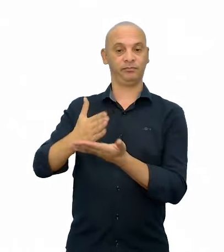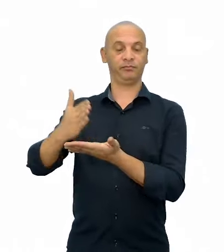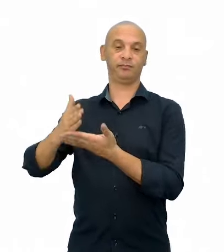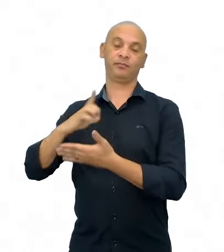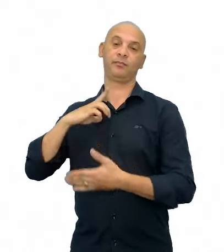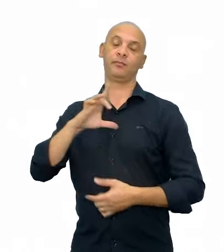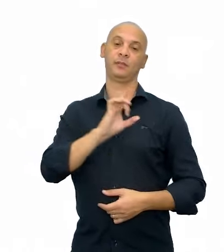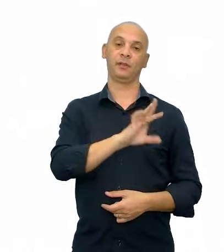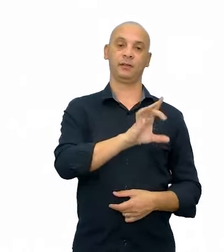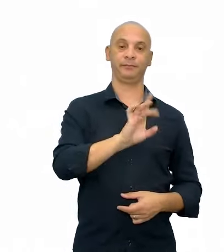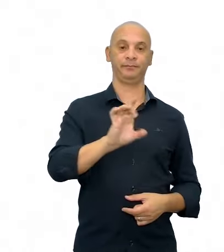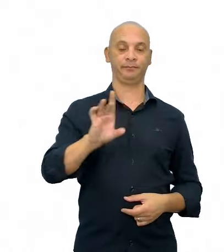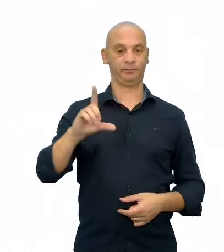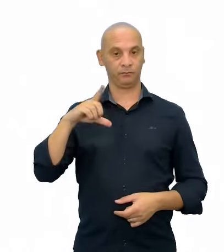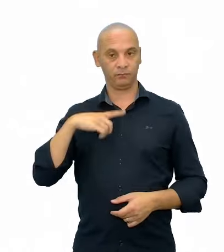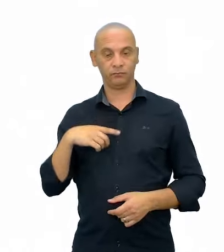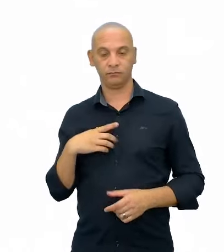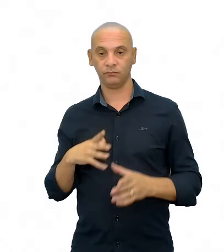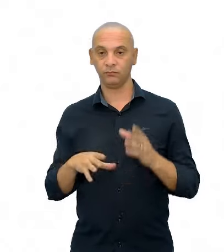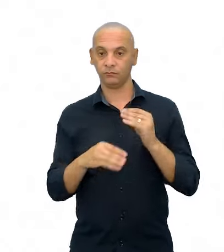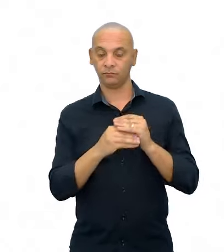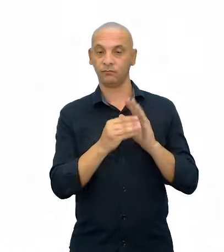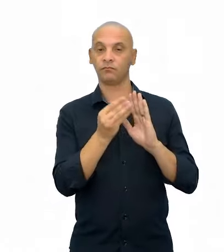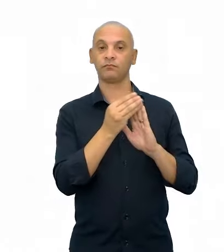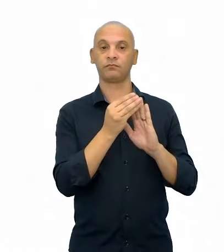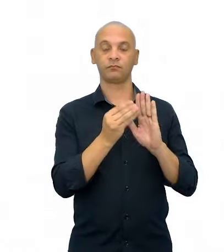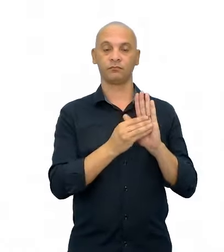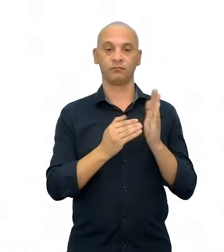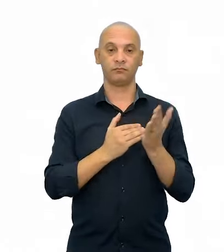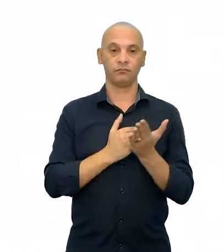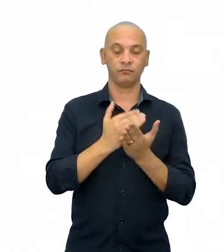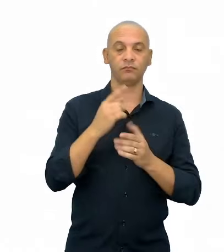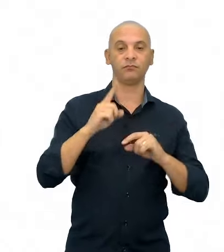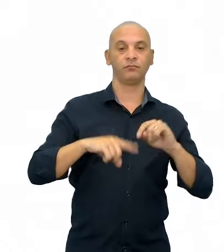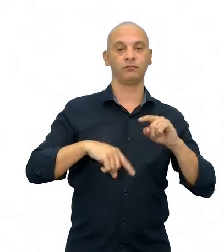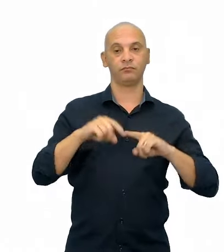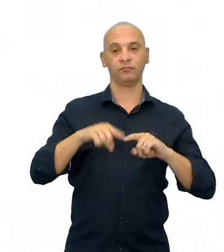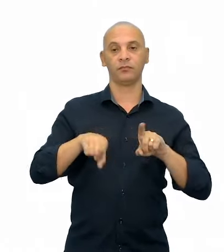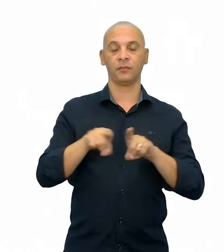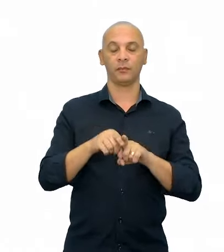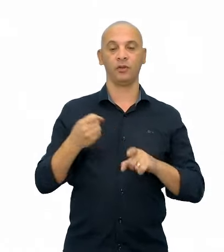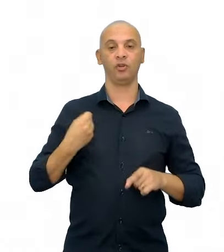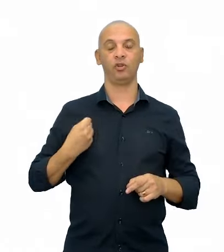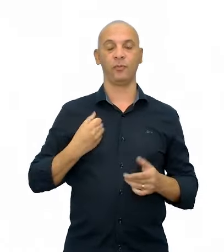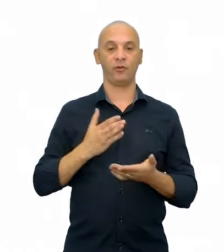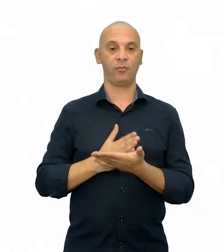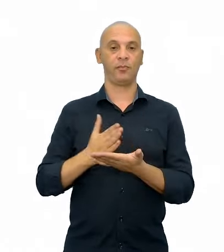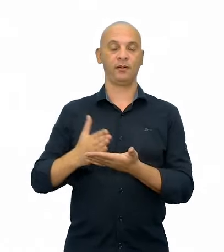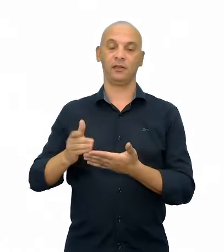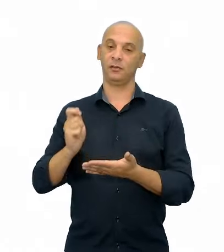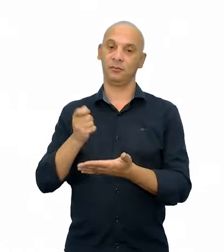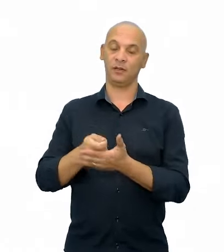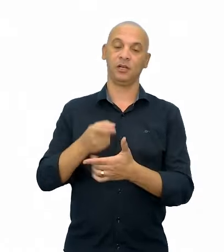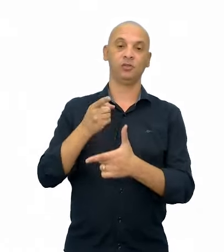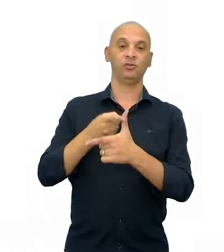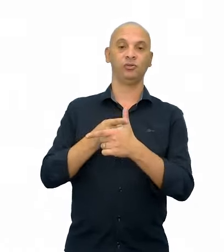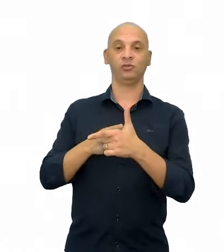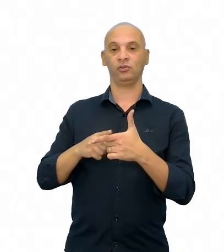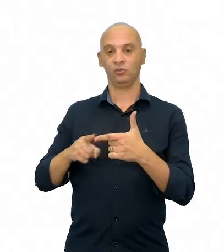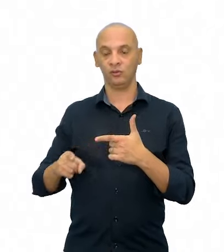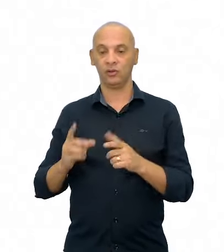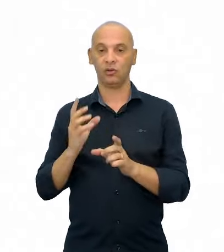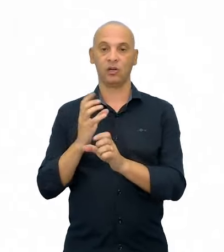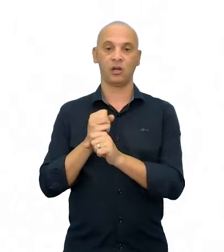de cada um. E se dispomos do valor inicial do produto e do número de parcelas, utilizamos a divisão